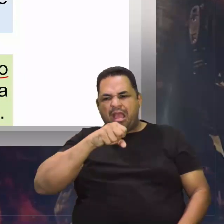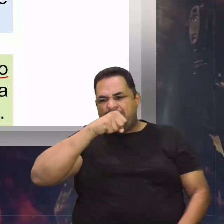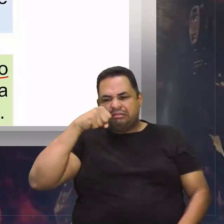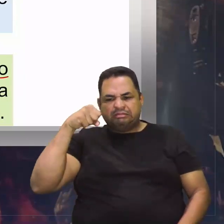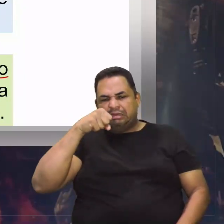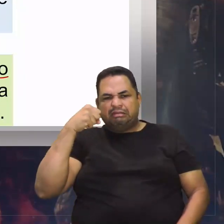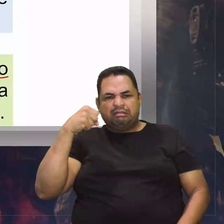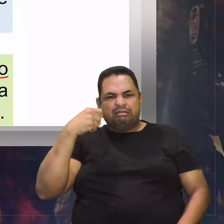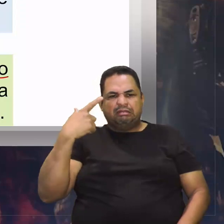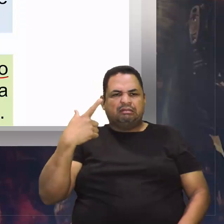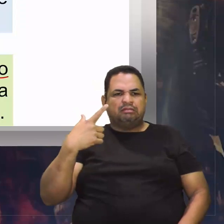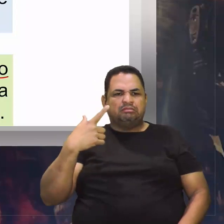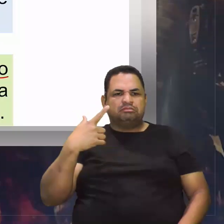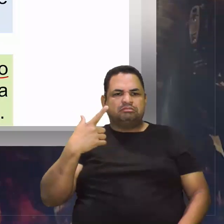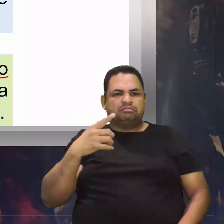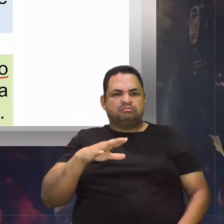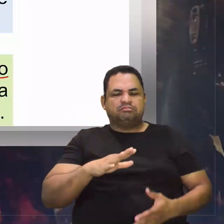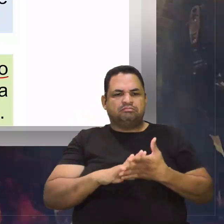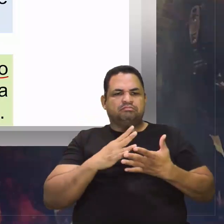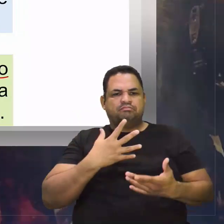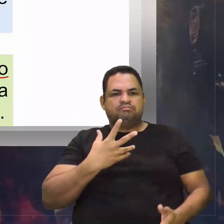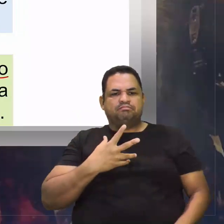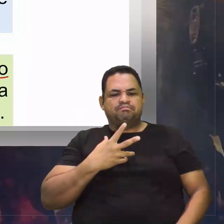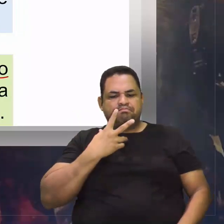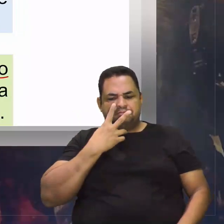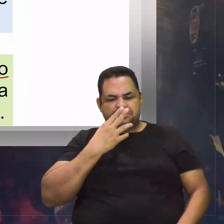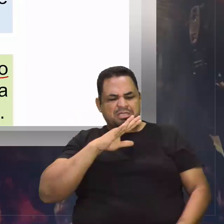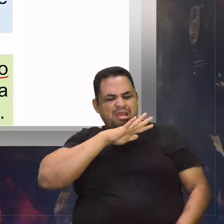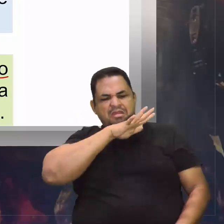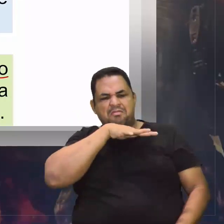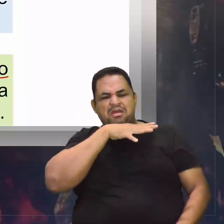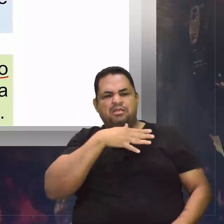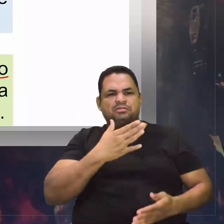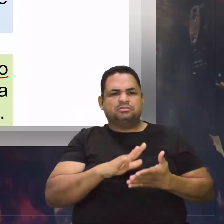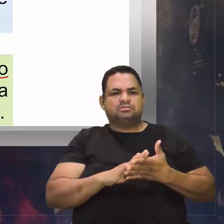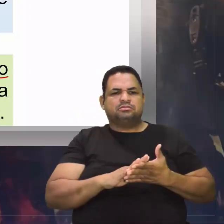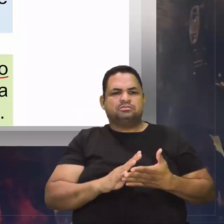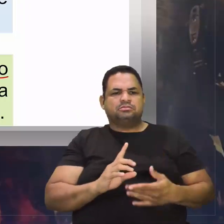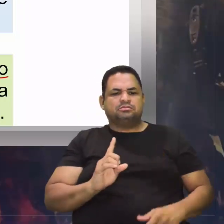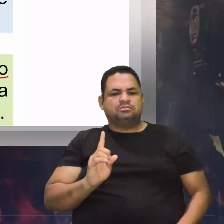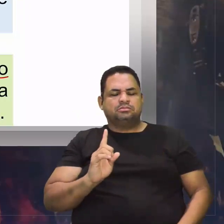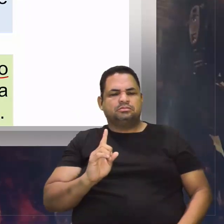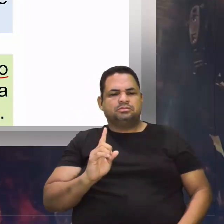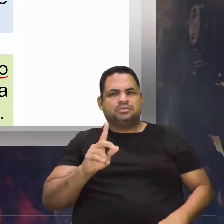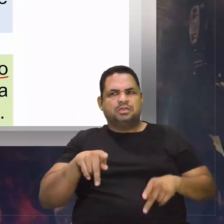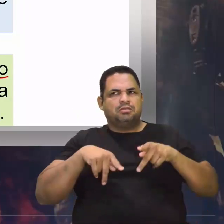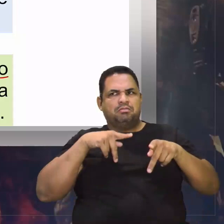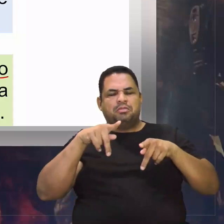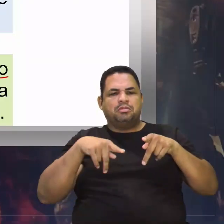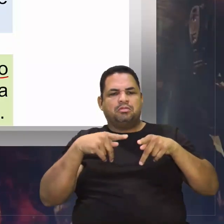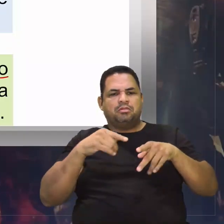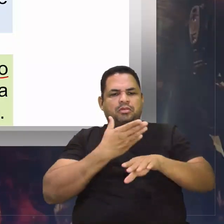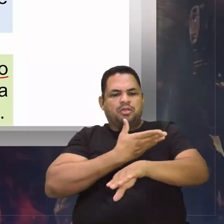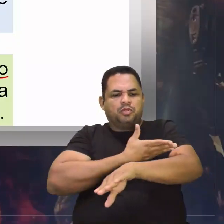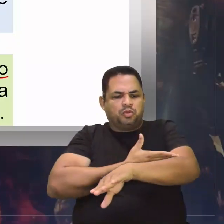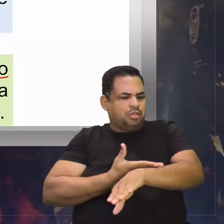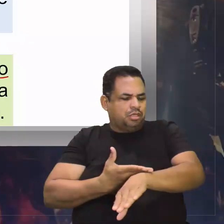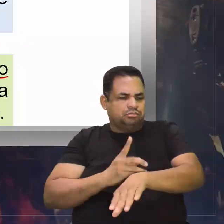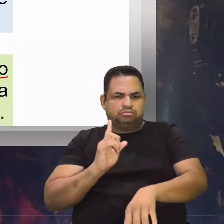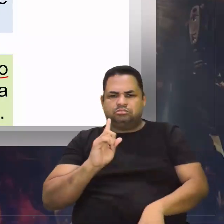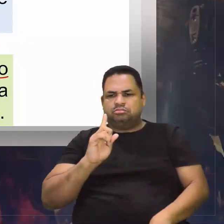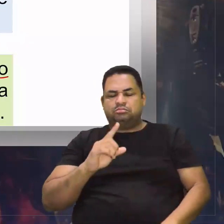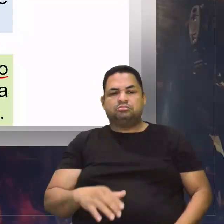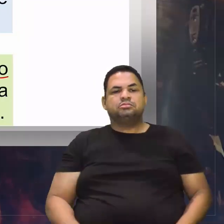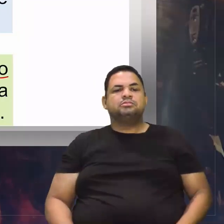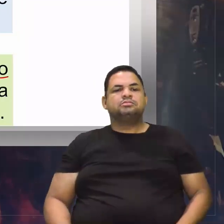coisa como um bicho. Não é como um bicho. Não como civilizado. É diferente.